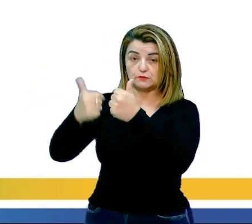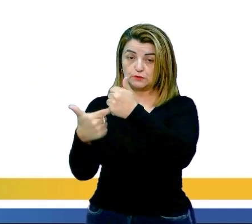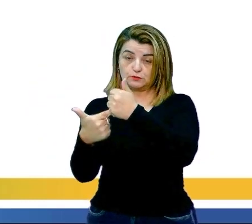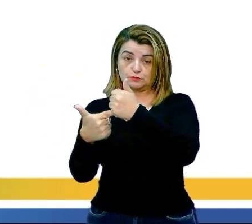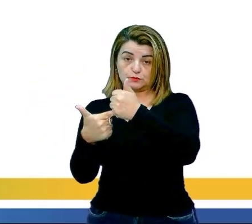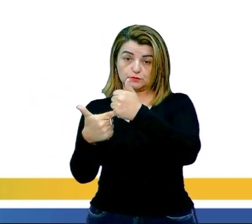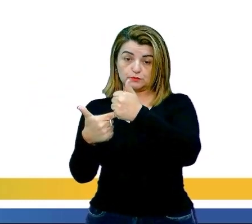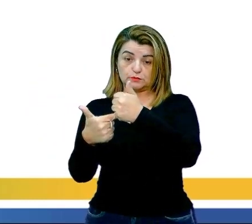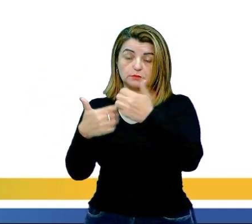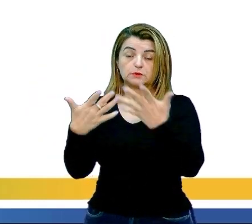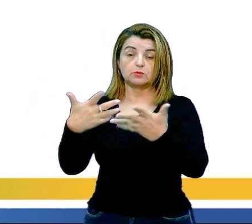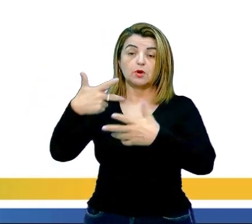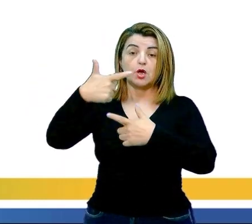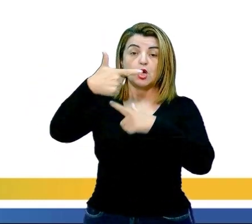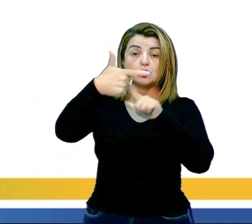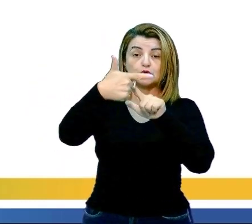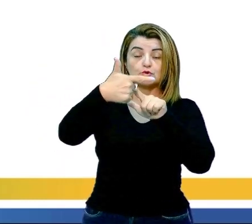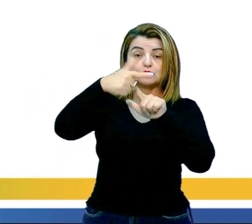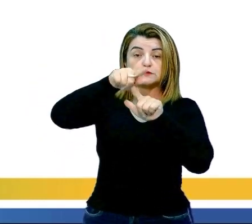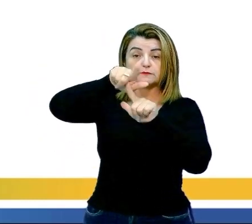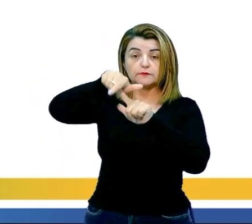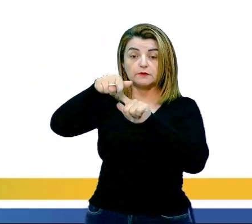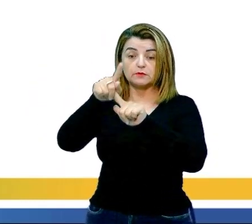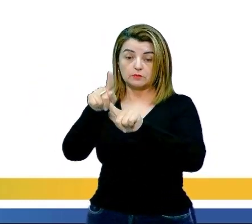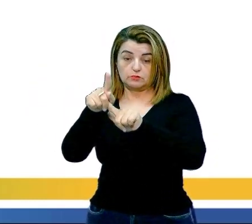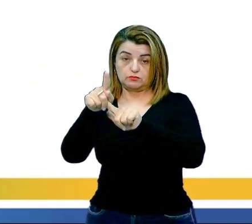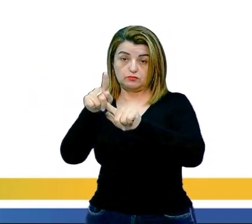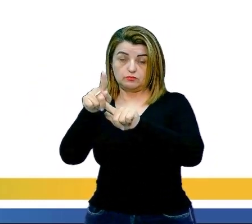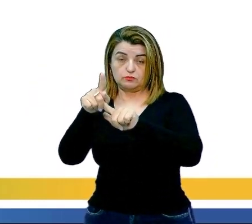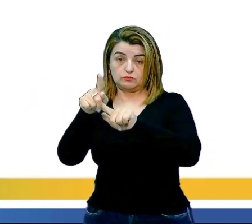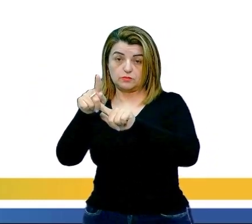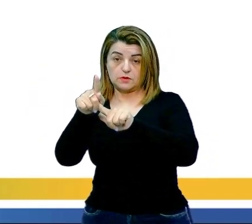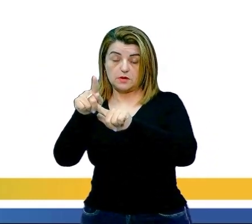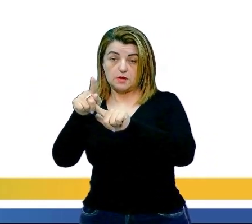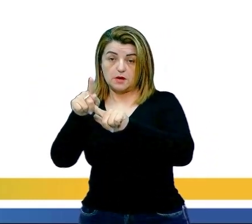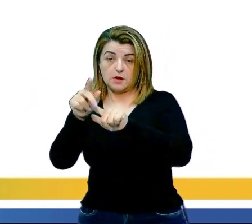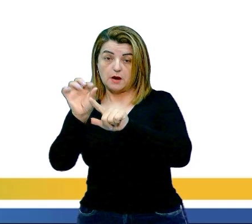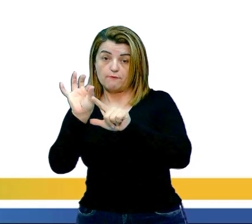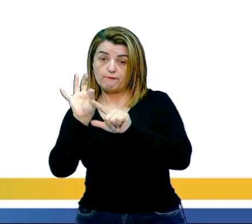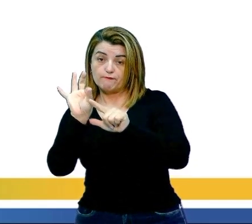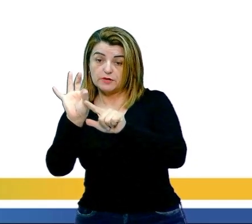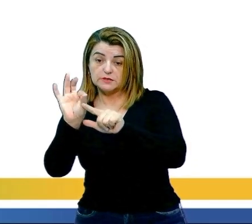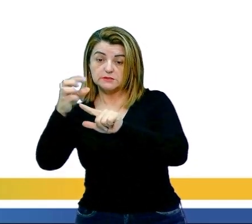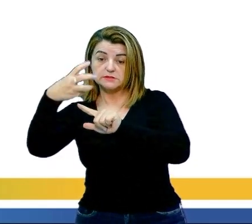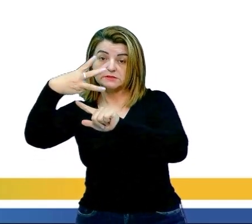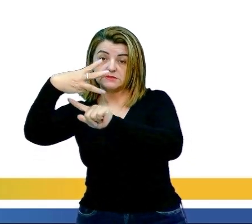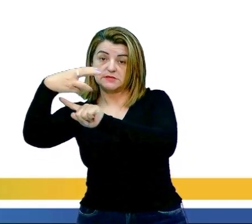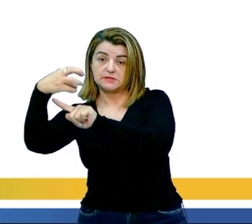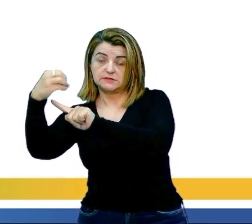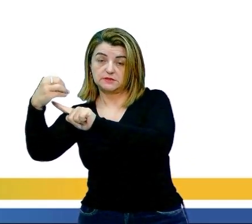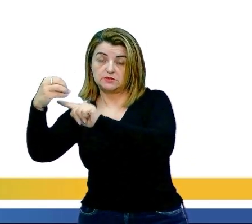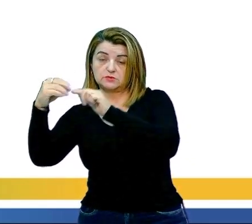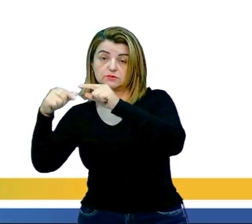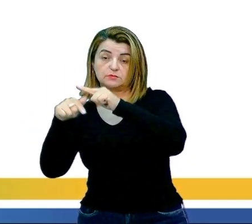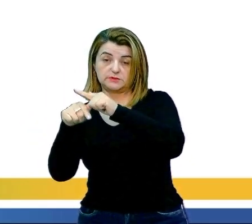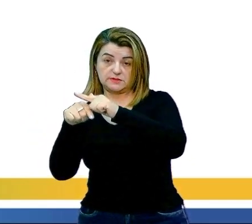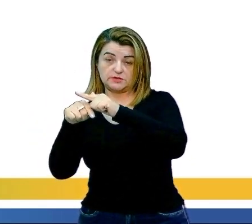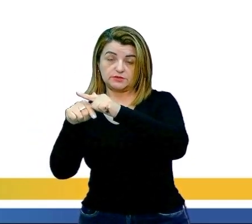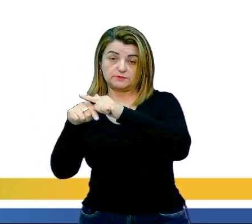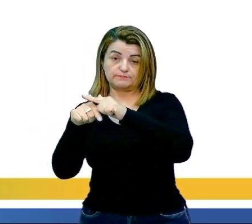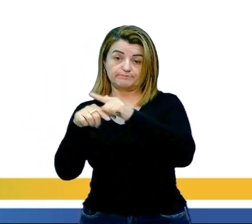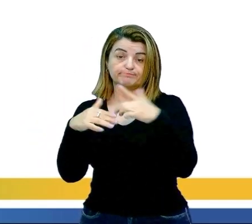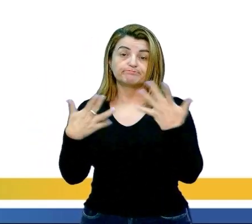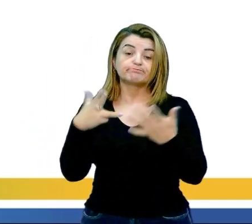seja, 2,1 vezes 300 sobre 7. Nós vamos inverter, tudo bem? Então,